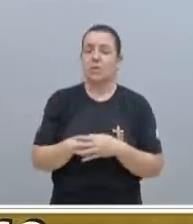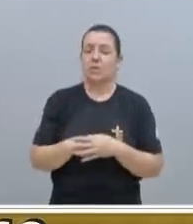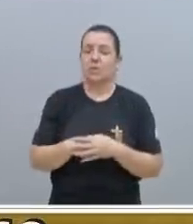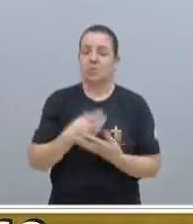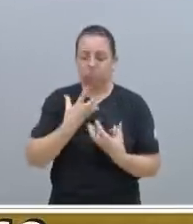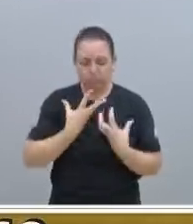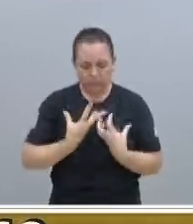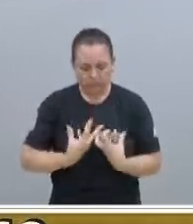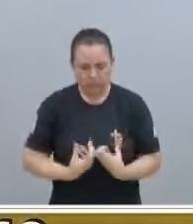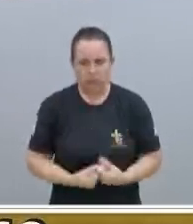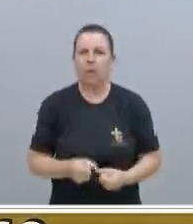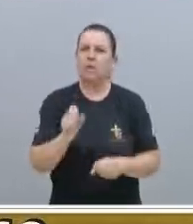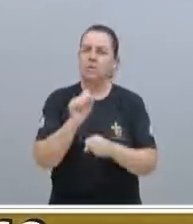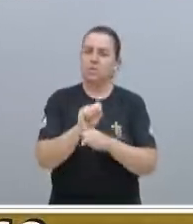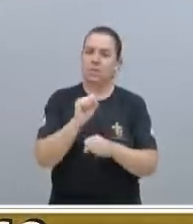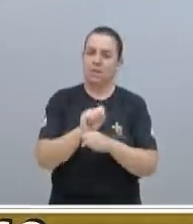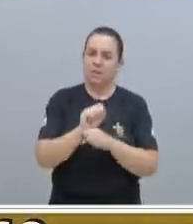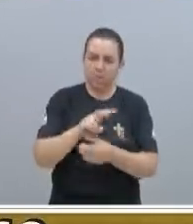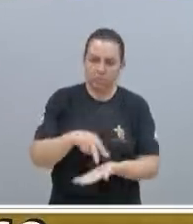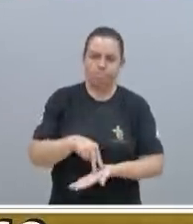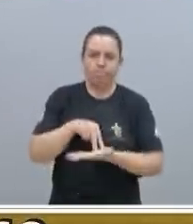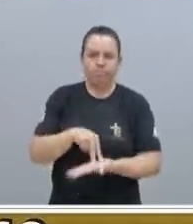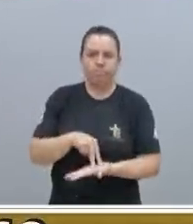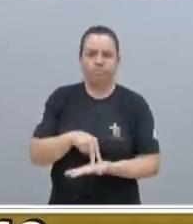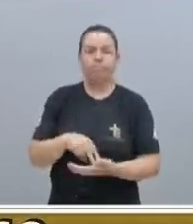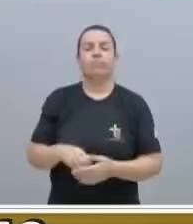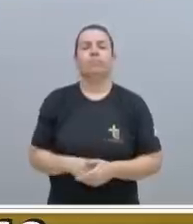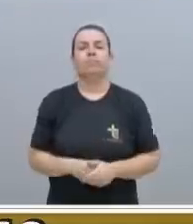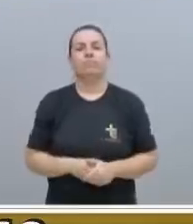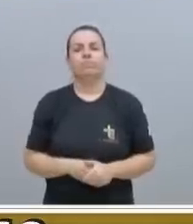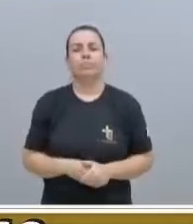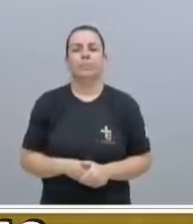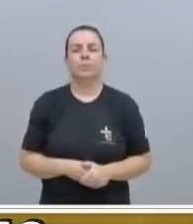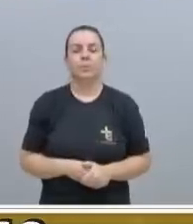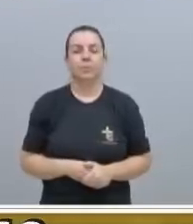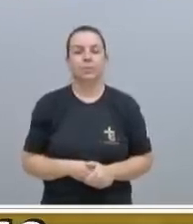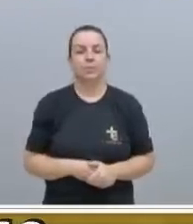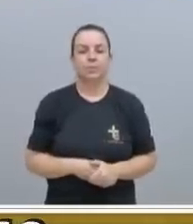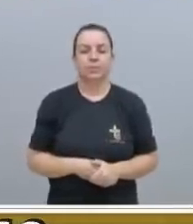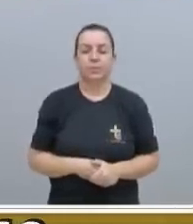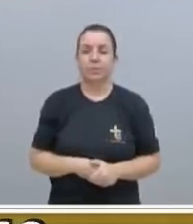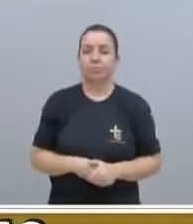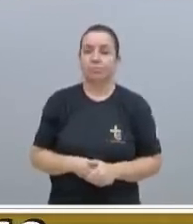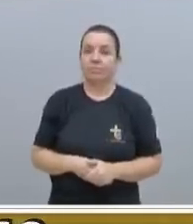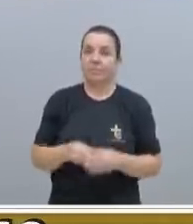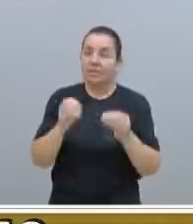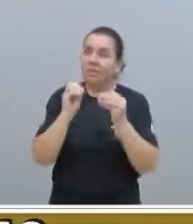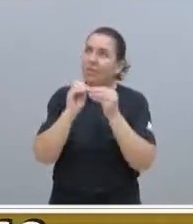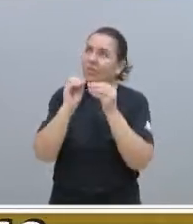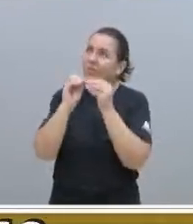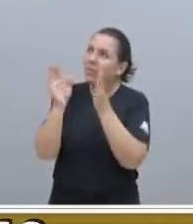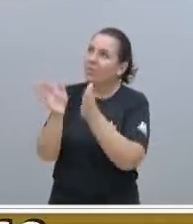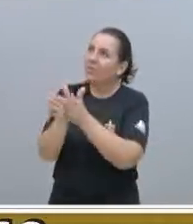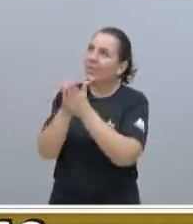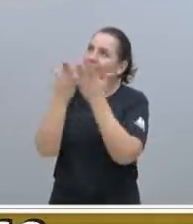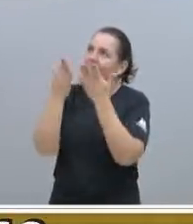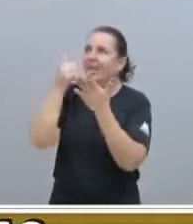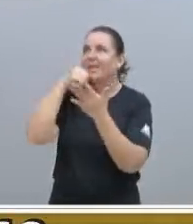me manter em pé vai fazendo milagre mãe